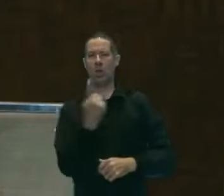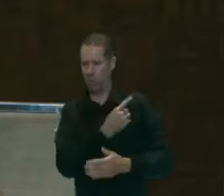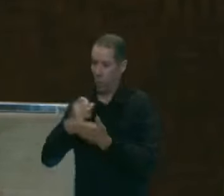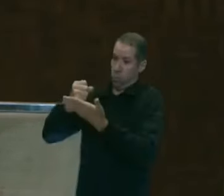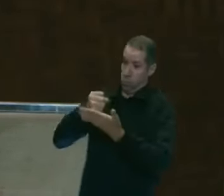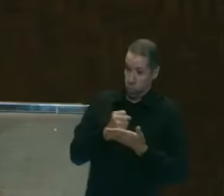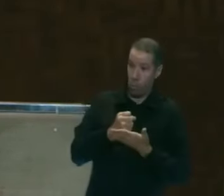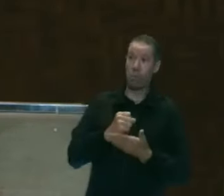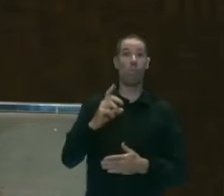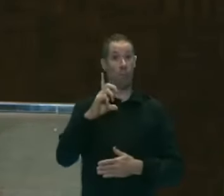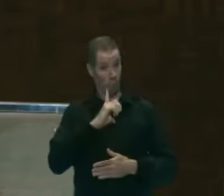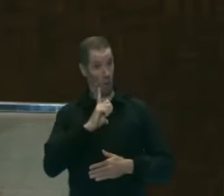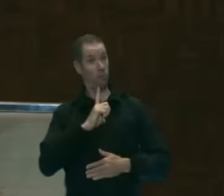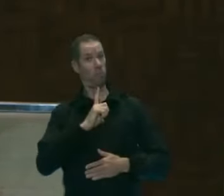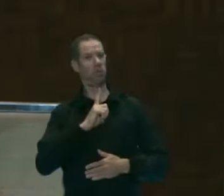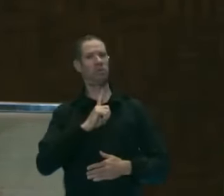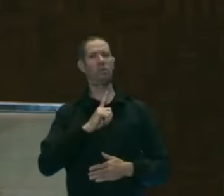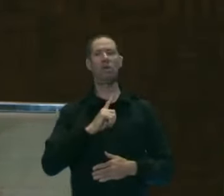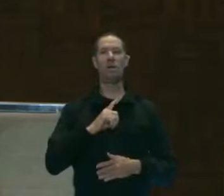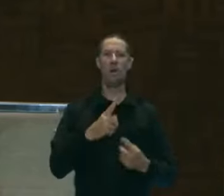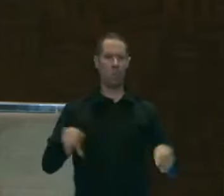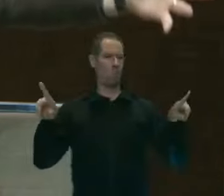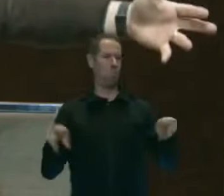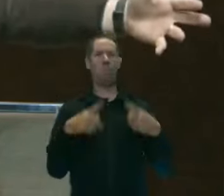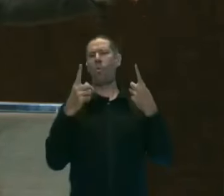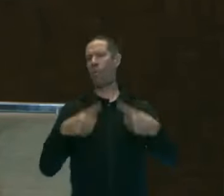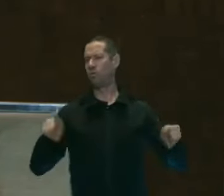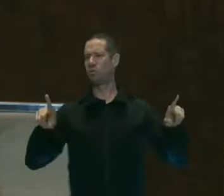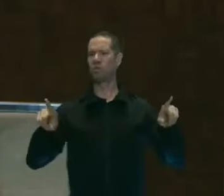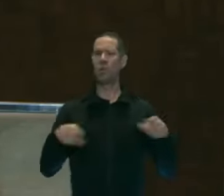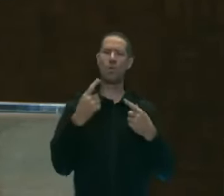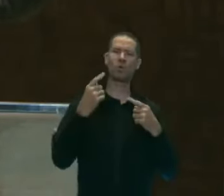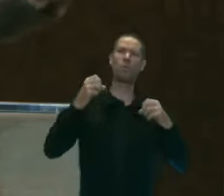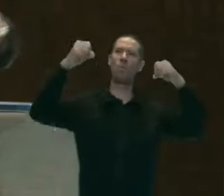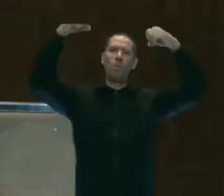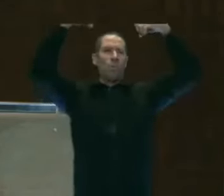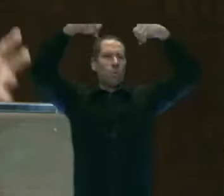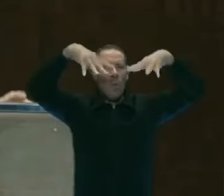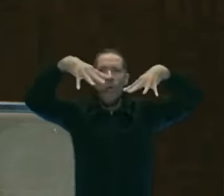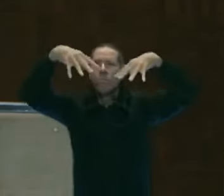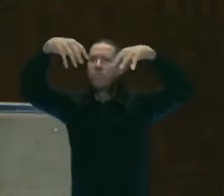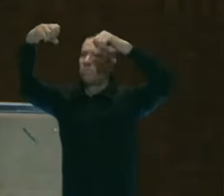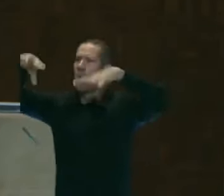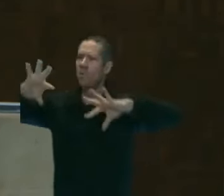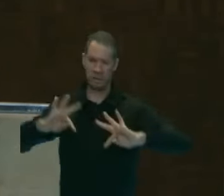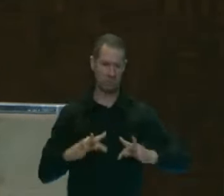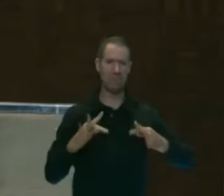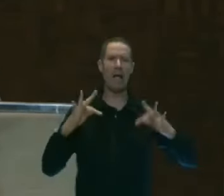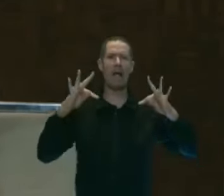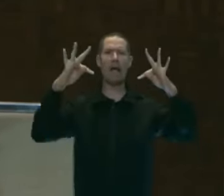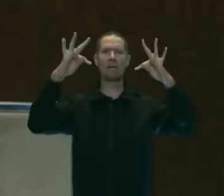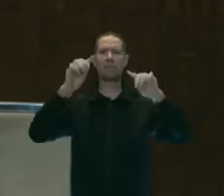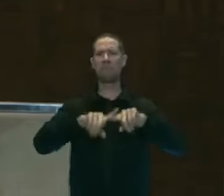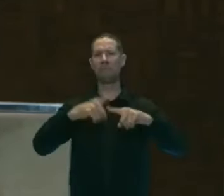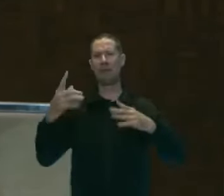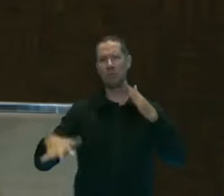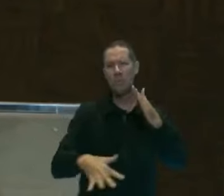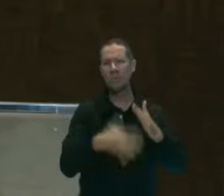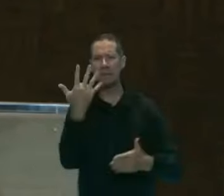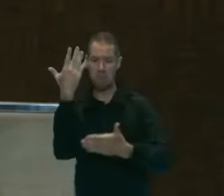favor, temos bons músicos, temos luzes, aparatos técnicos, mas muitas